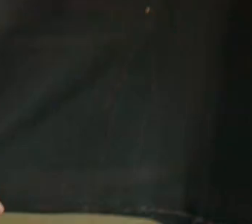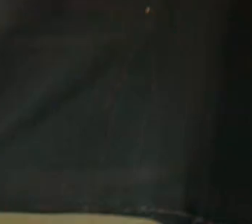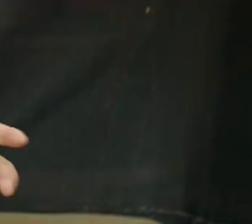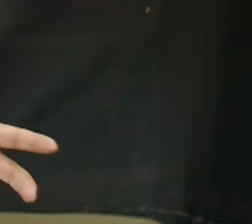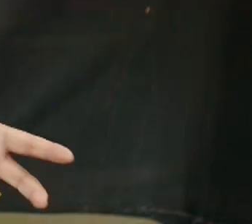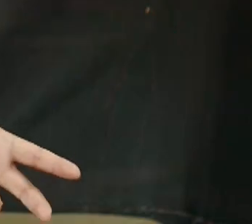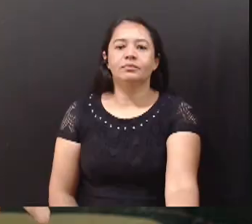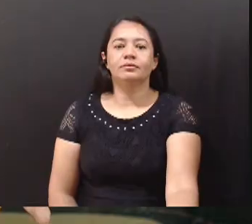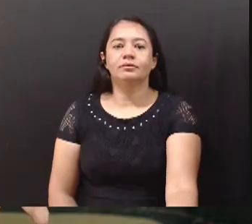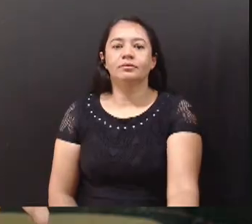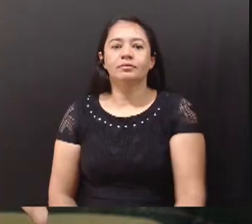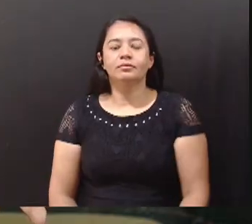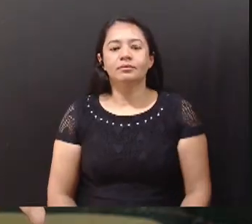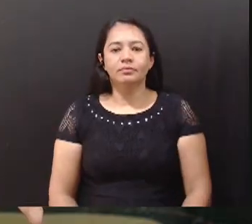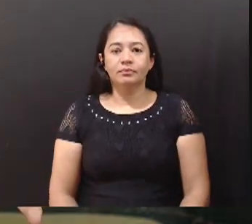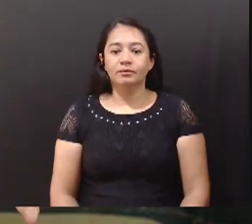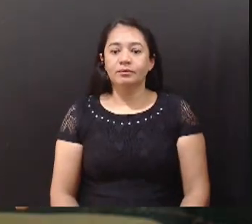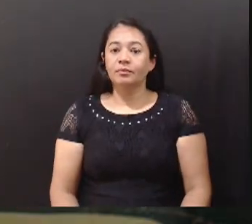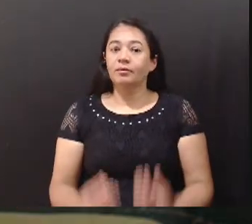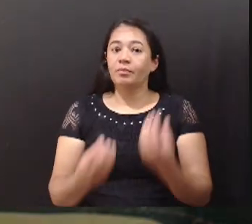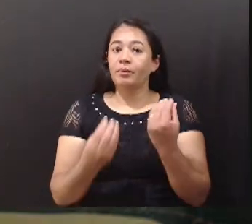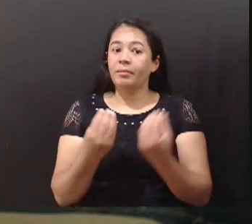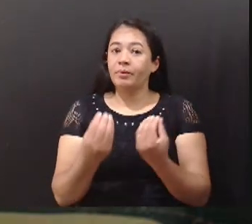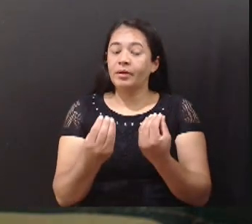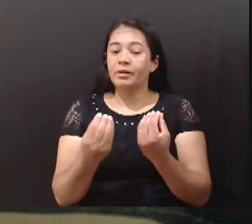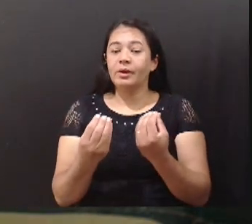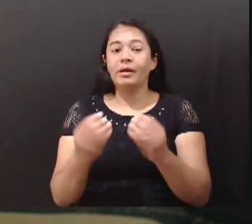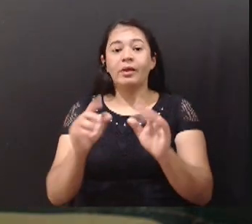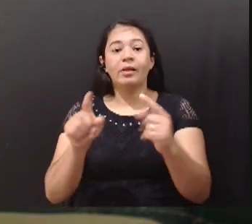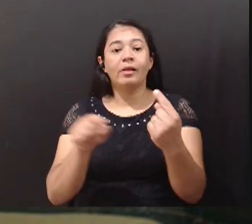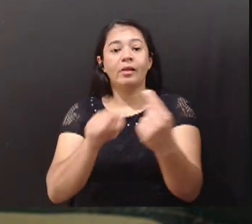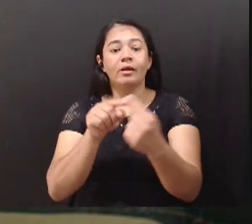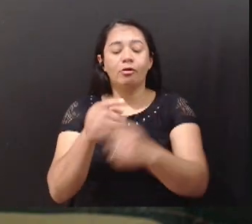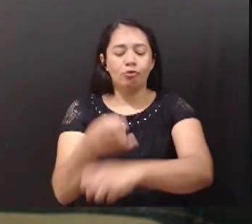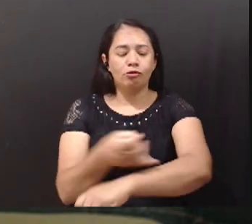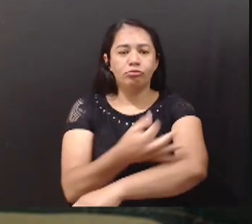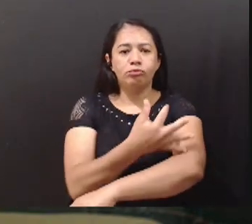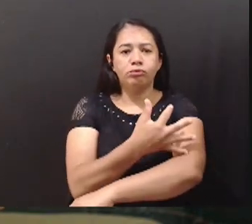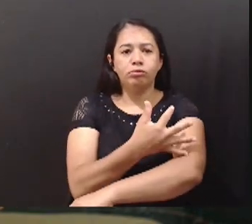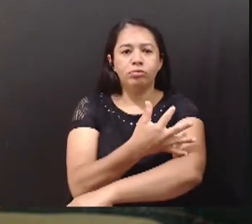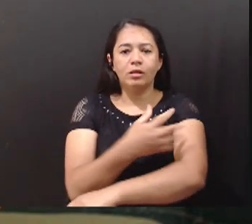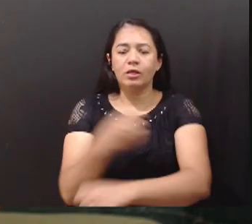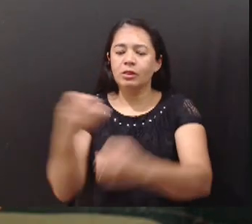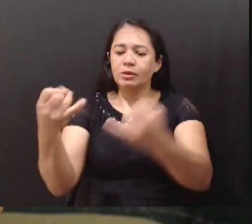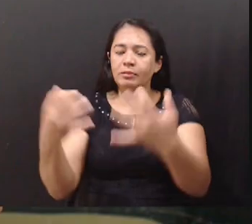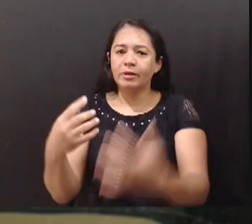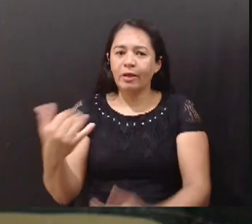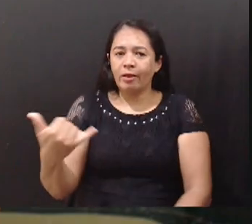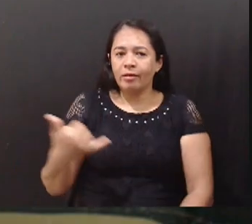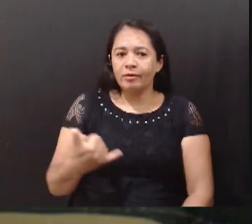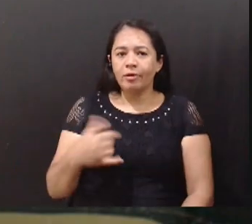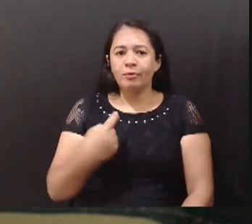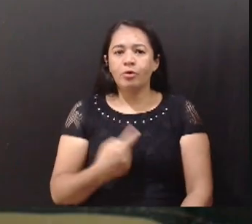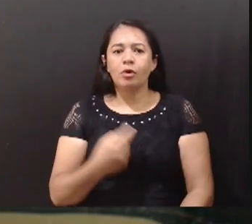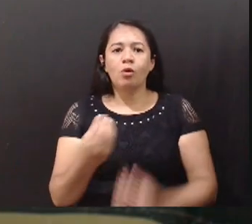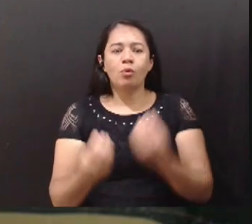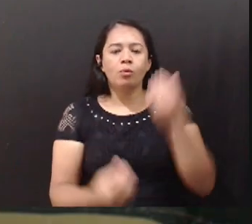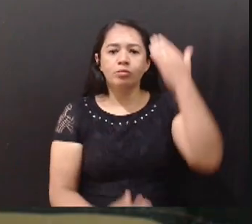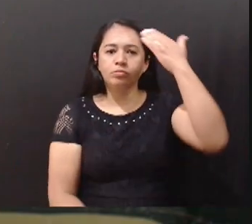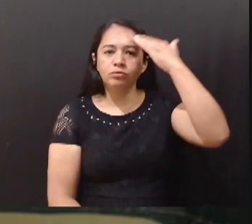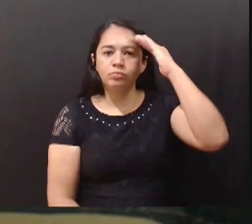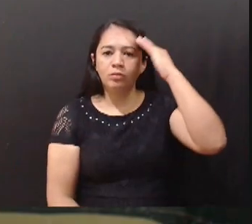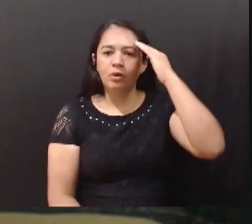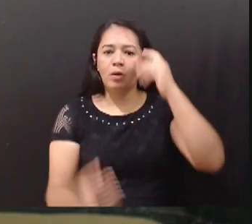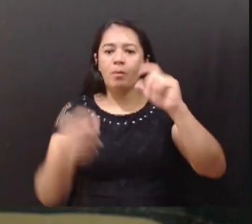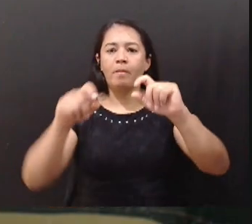Afinal, para que servem as emoções, o que elas querem nos dizer e como esse entendimento pode melhorar